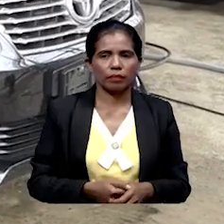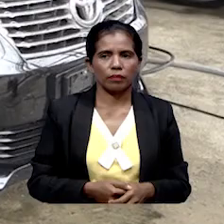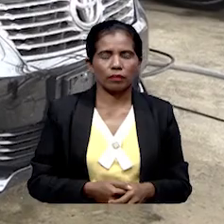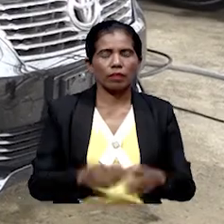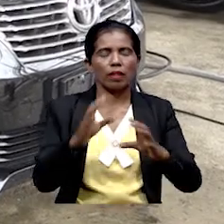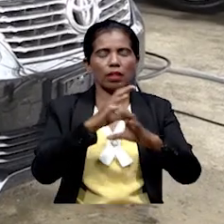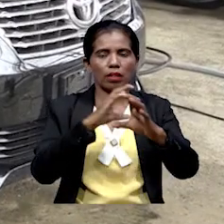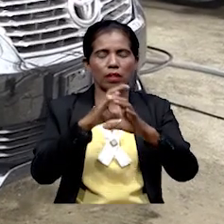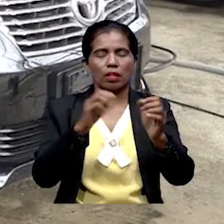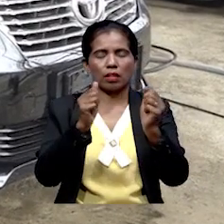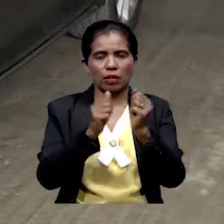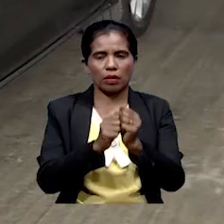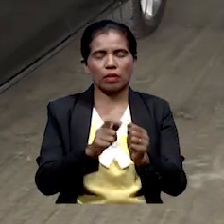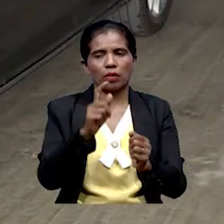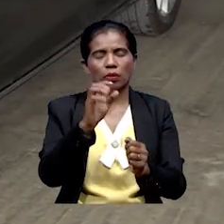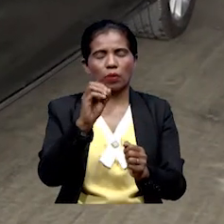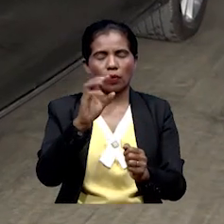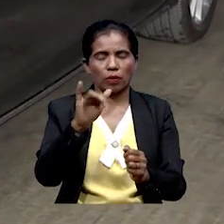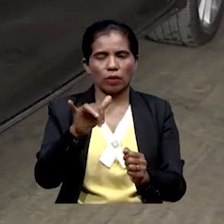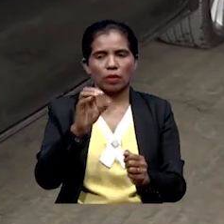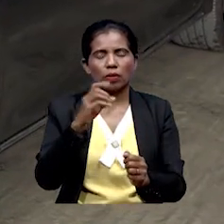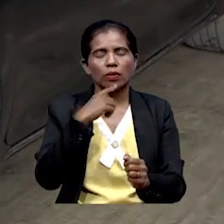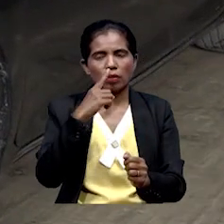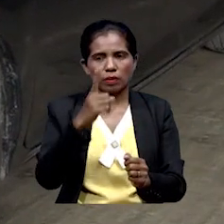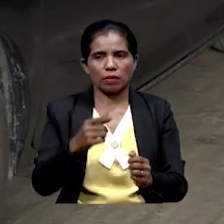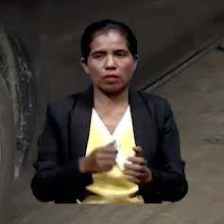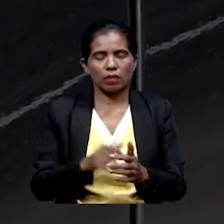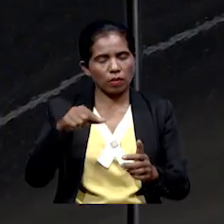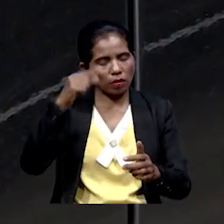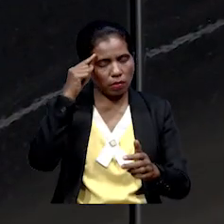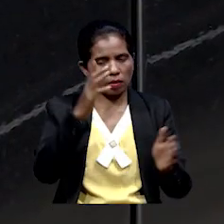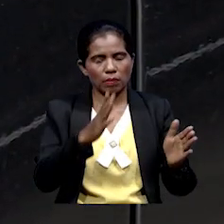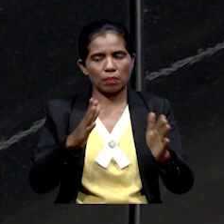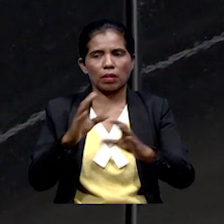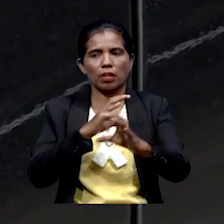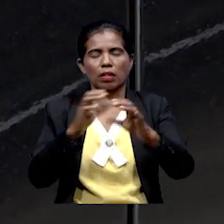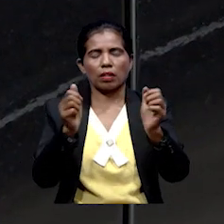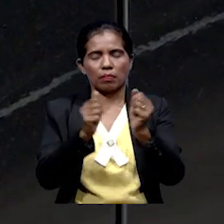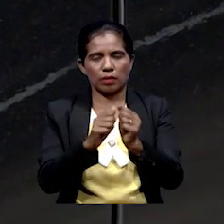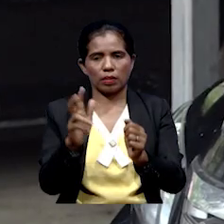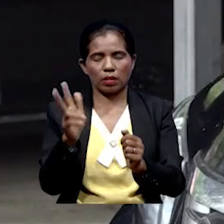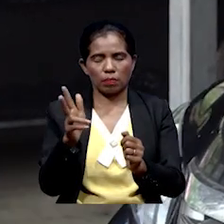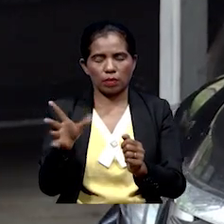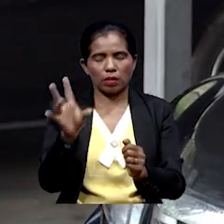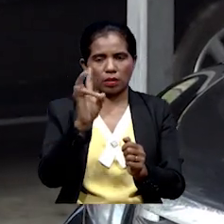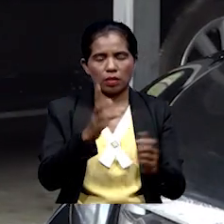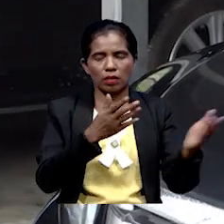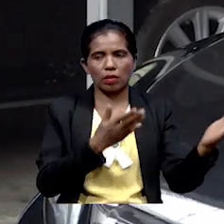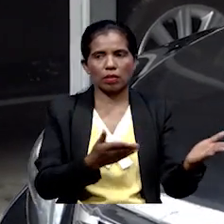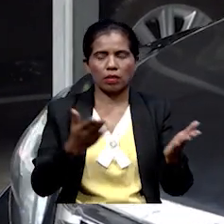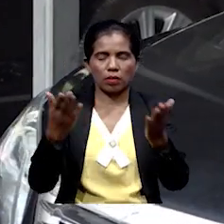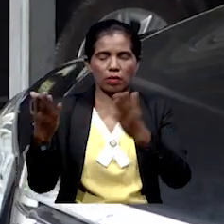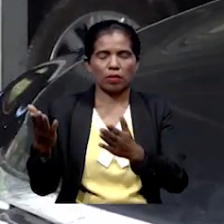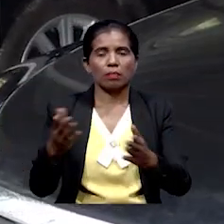Careta Sirene, com marca Toyota Camry, no Toyota Altis. Governo prepara careta Hamutuk Tolonolo Resinem a tutula alta